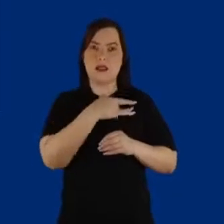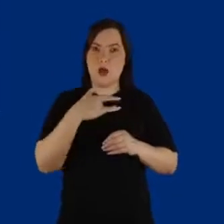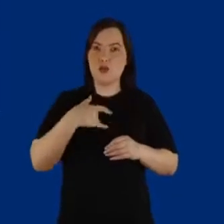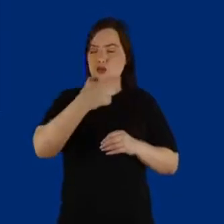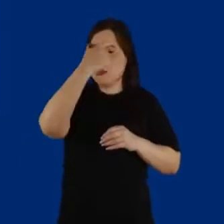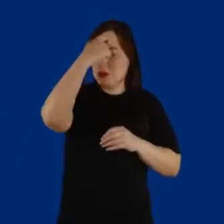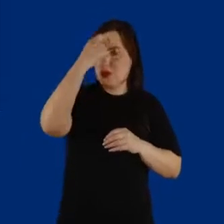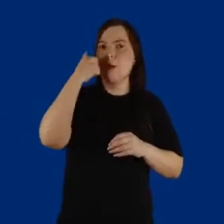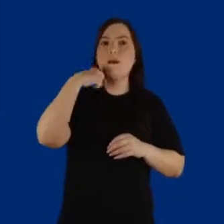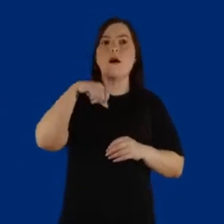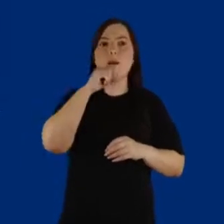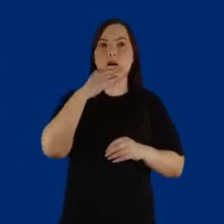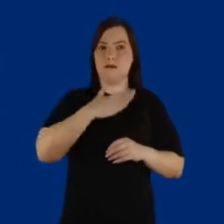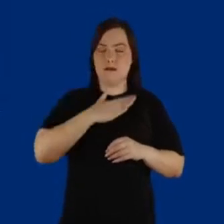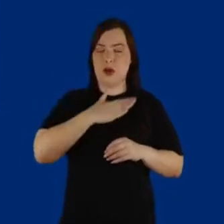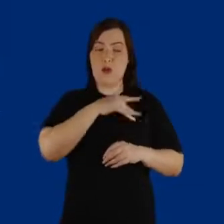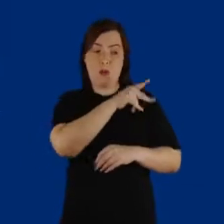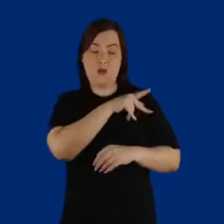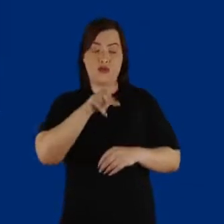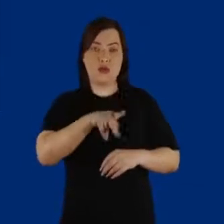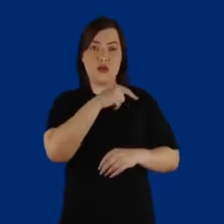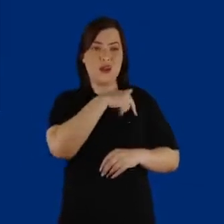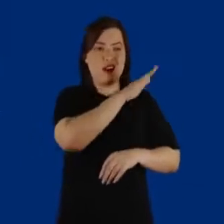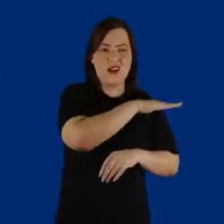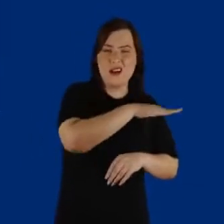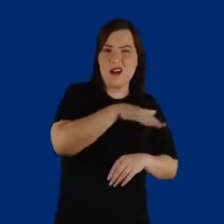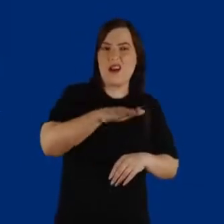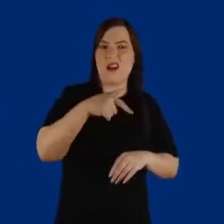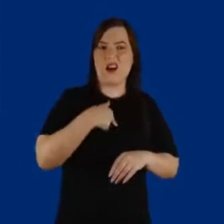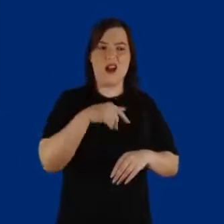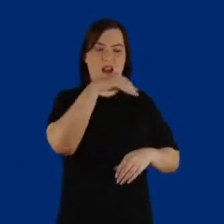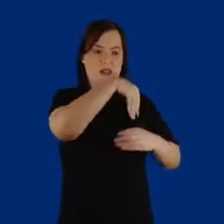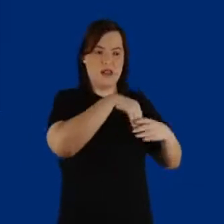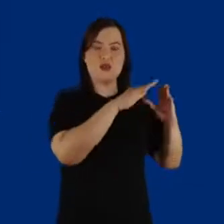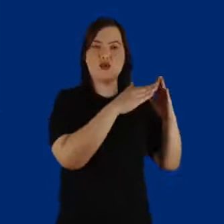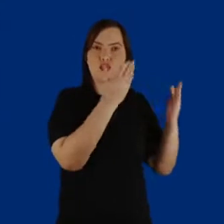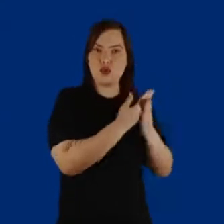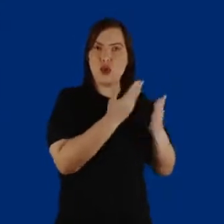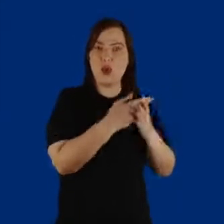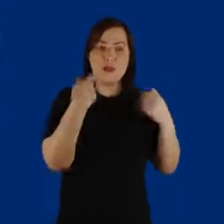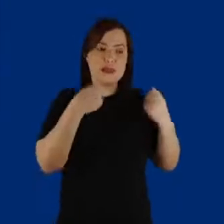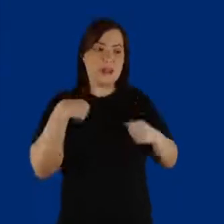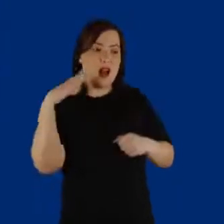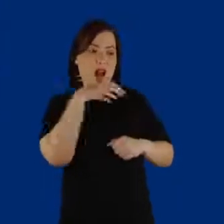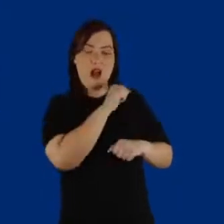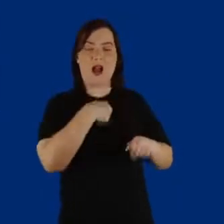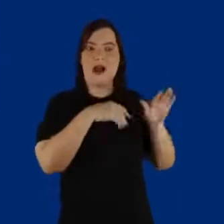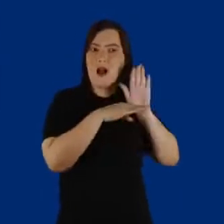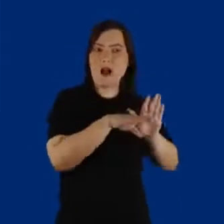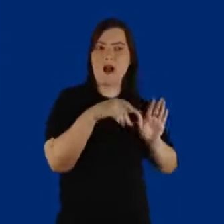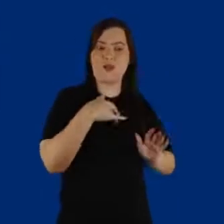sabemos, minha mãe é professora, as crianças na escola estão em emergência de saúde mental,